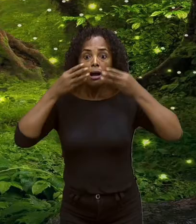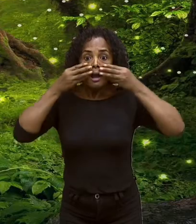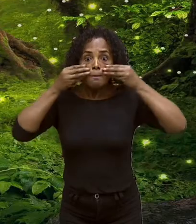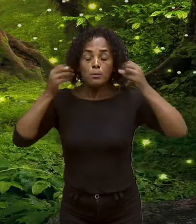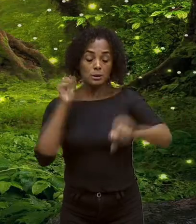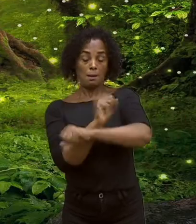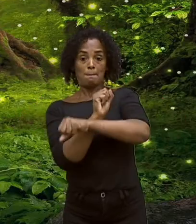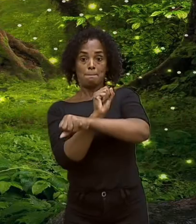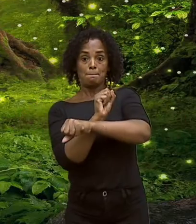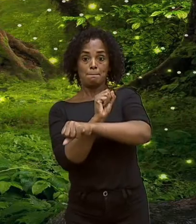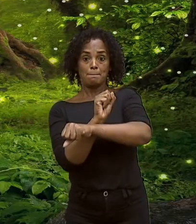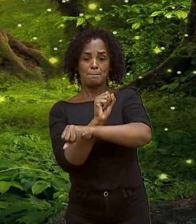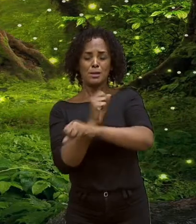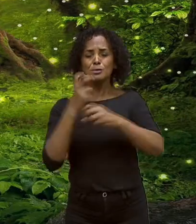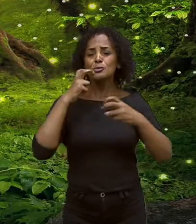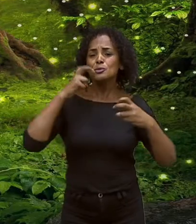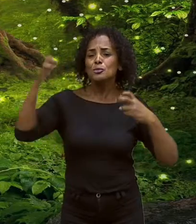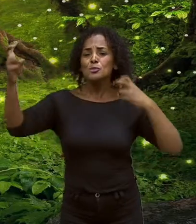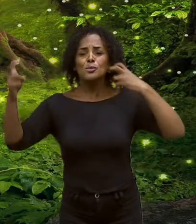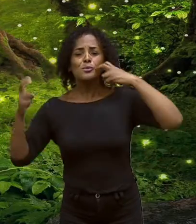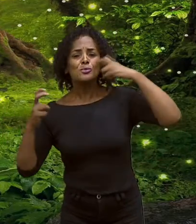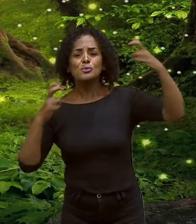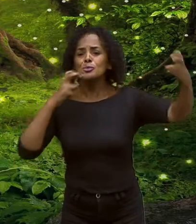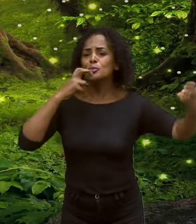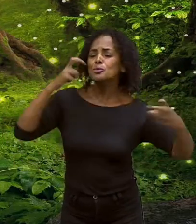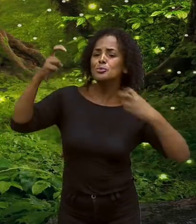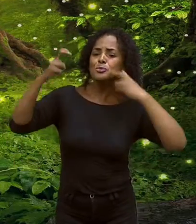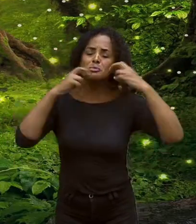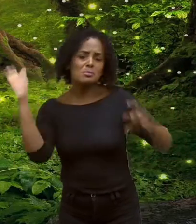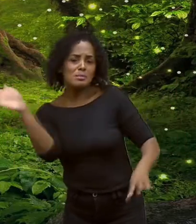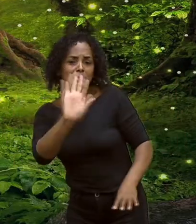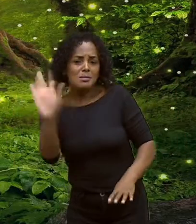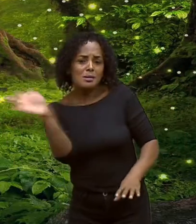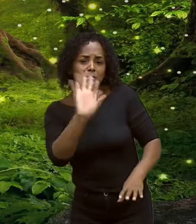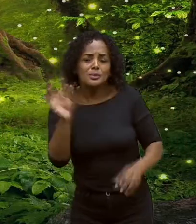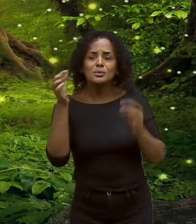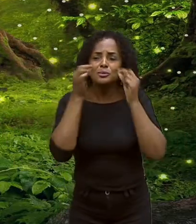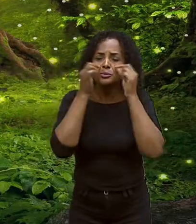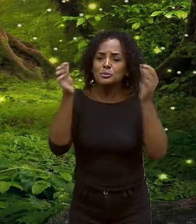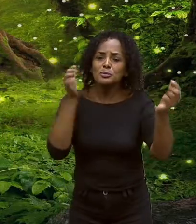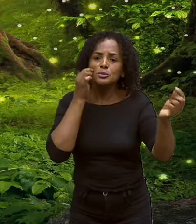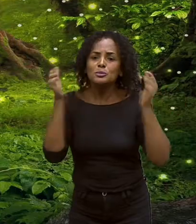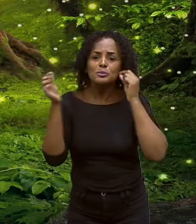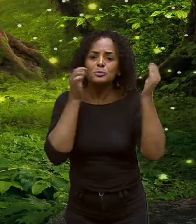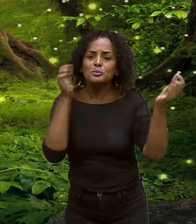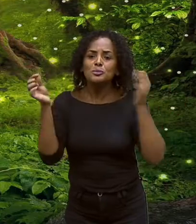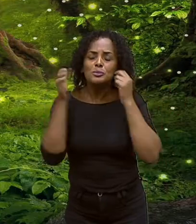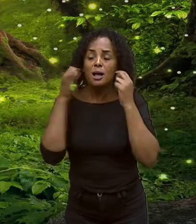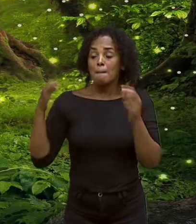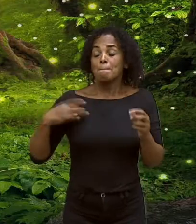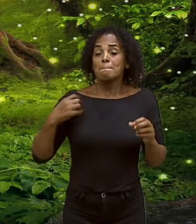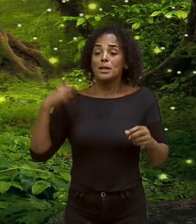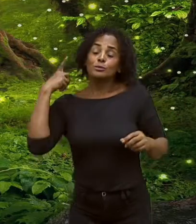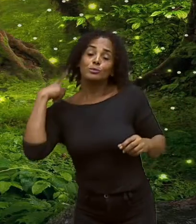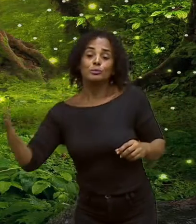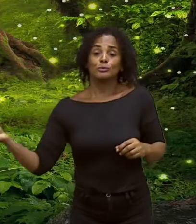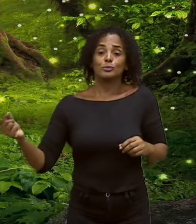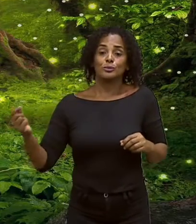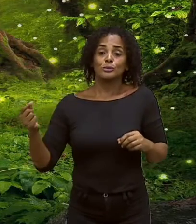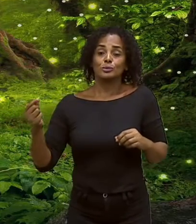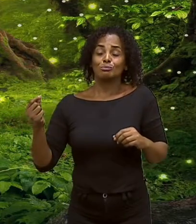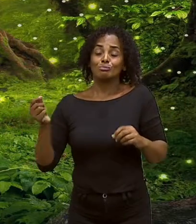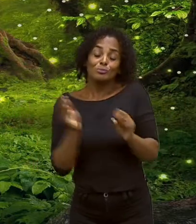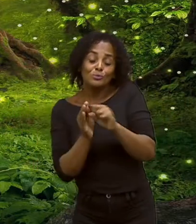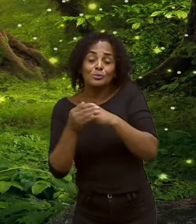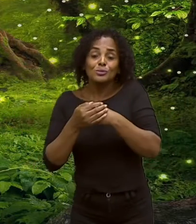empacou. Socorro! Adeus, ratinho! E fugindo com medo, em sua toca